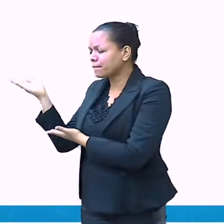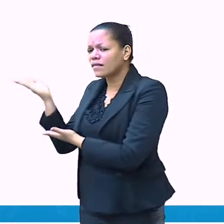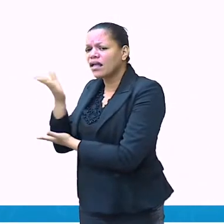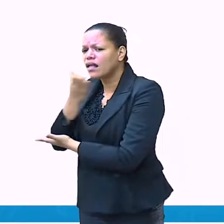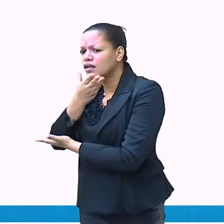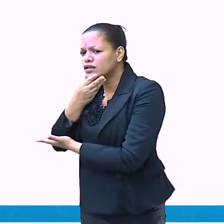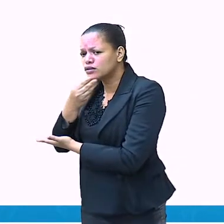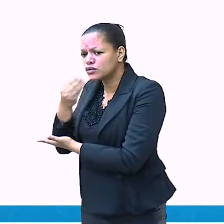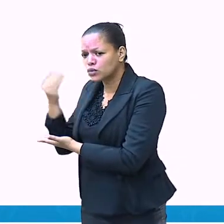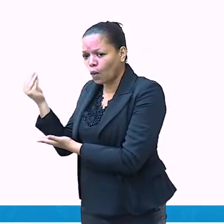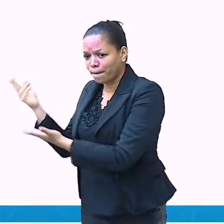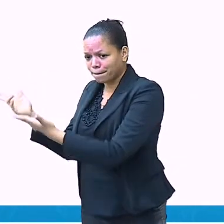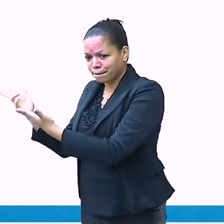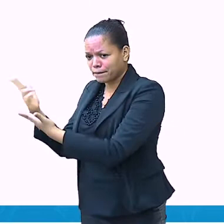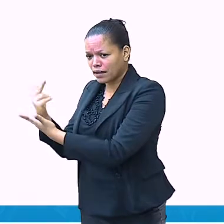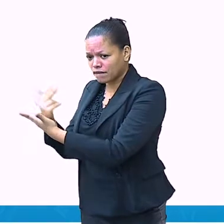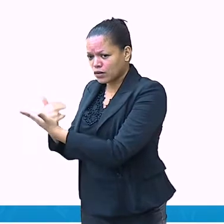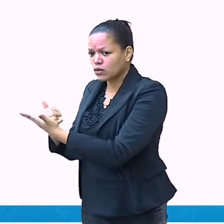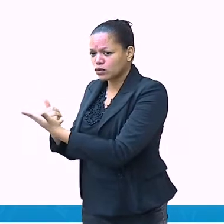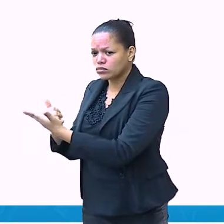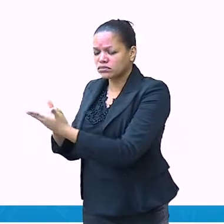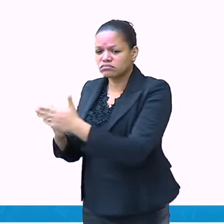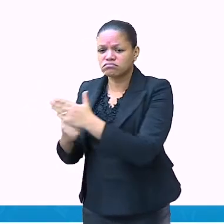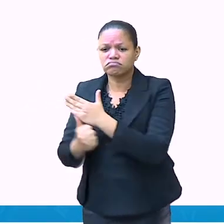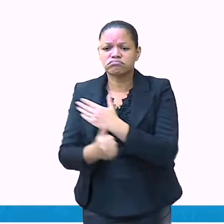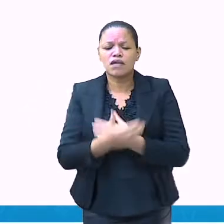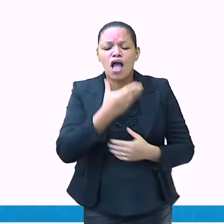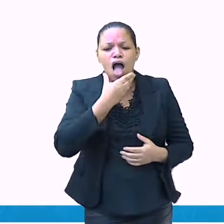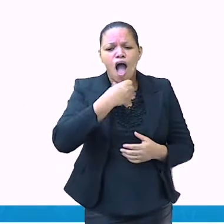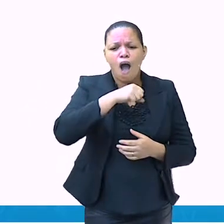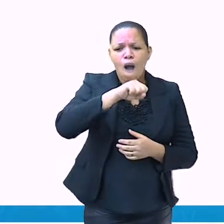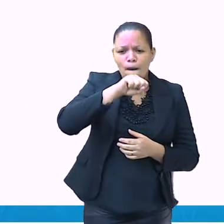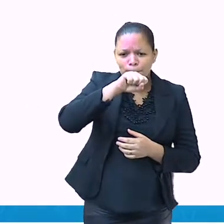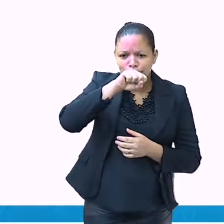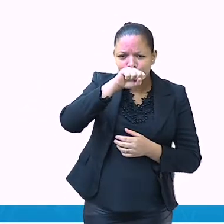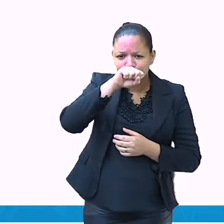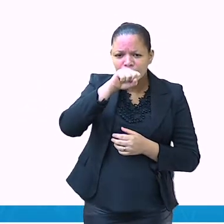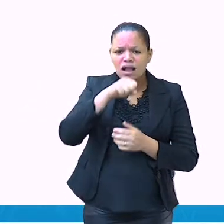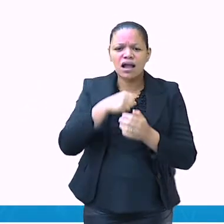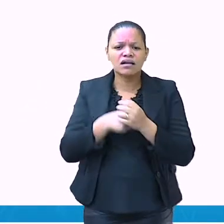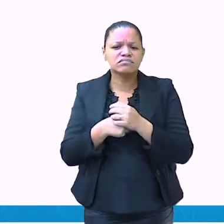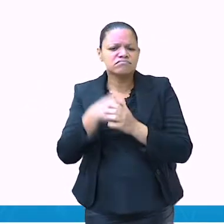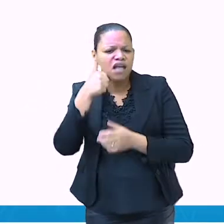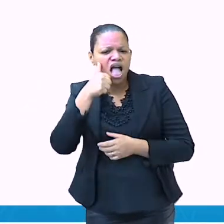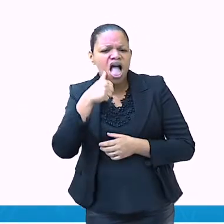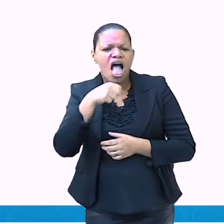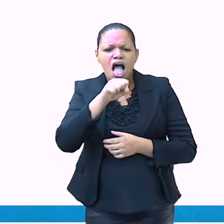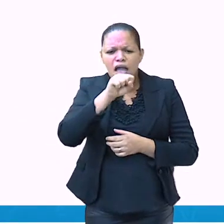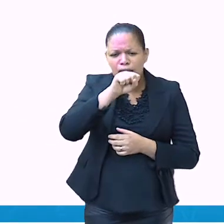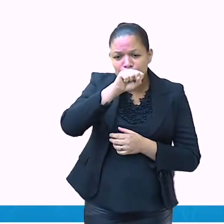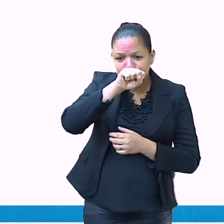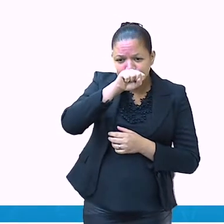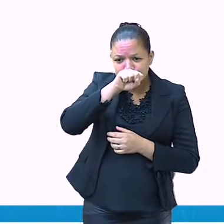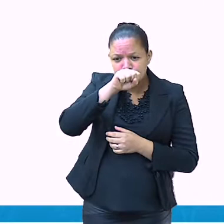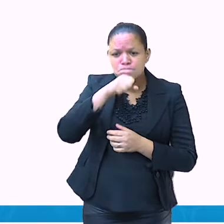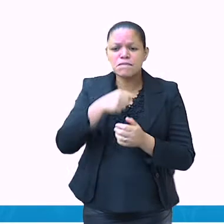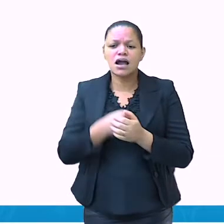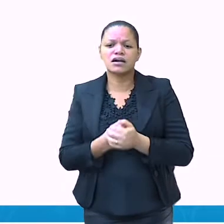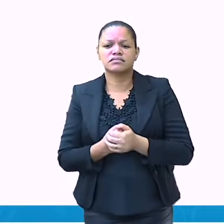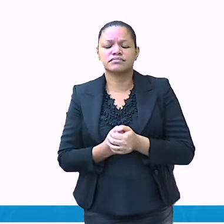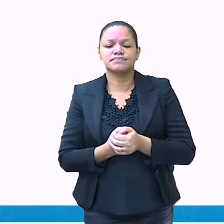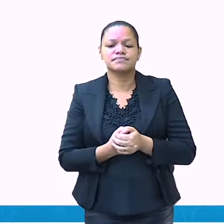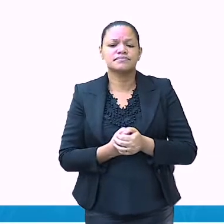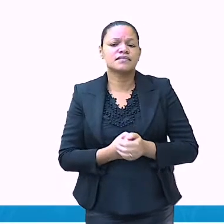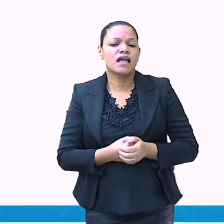Jr., ok? E a mãe, que chama Anne Alberta Williams King. Então, a mãe chama Alberta